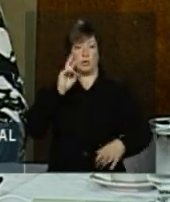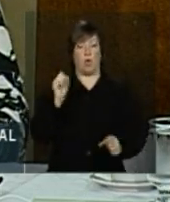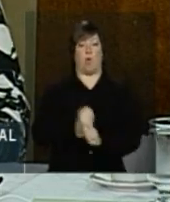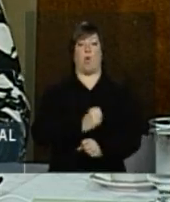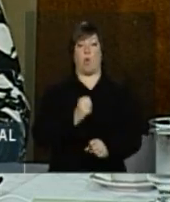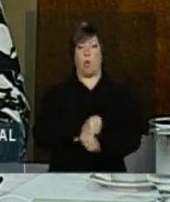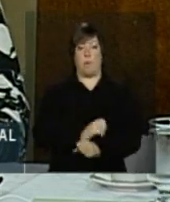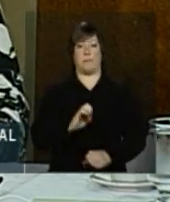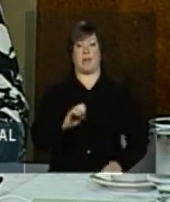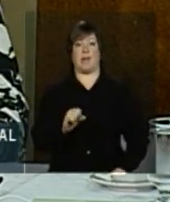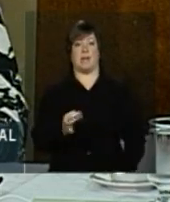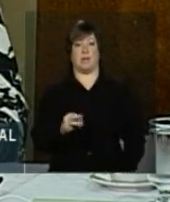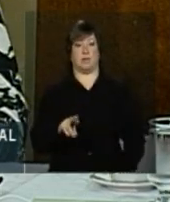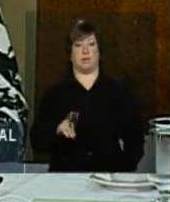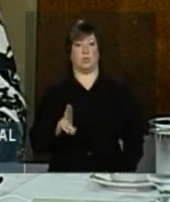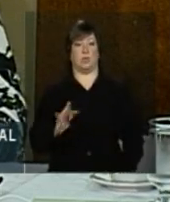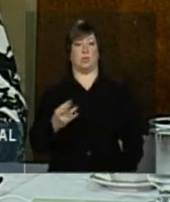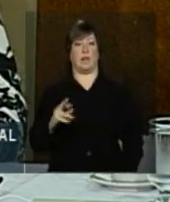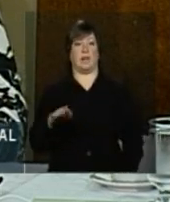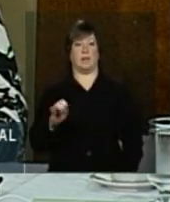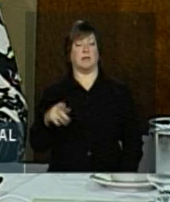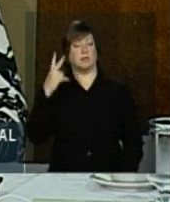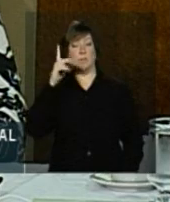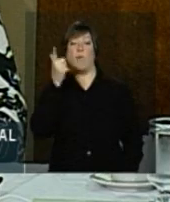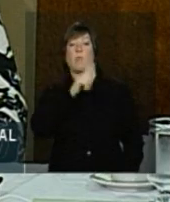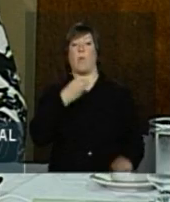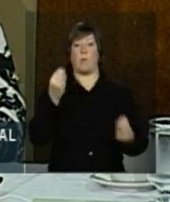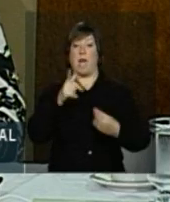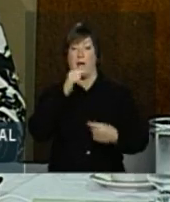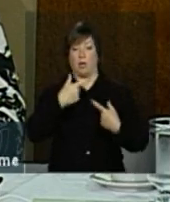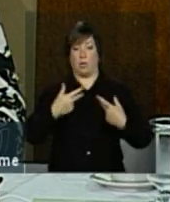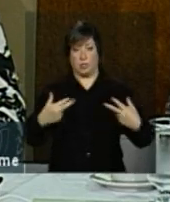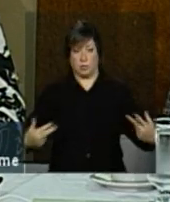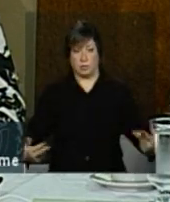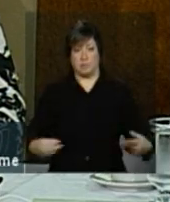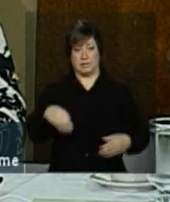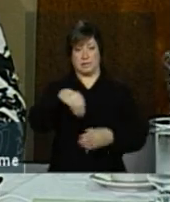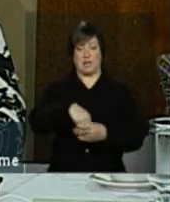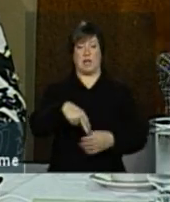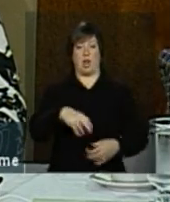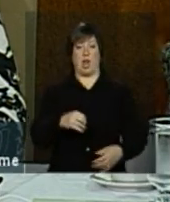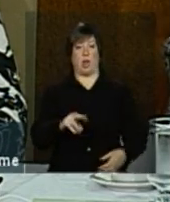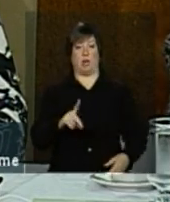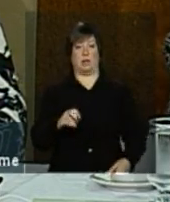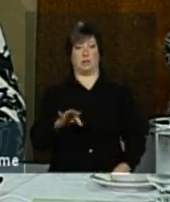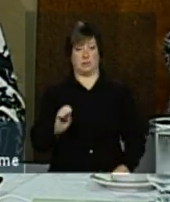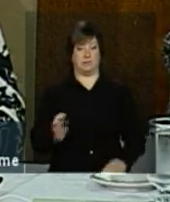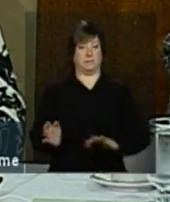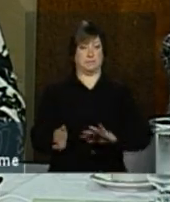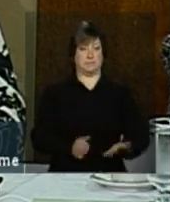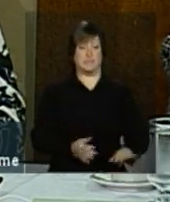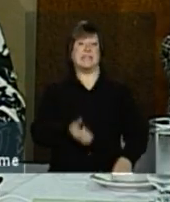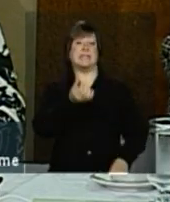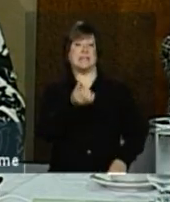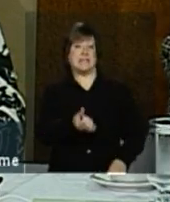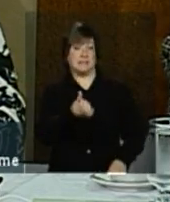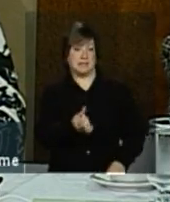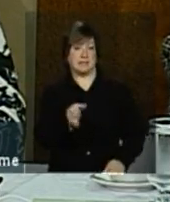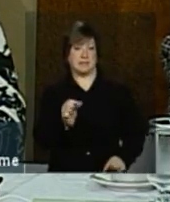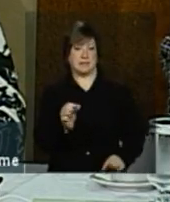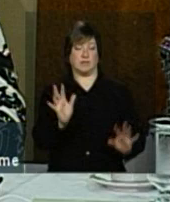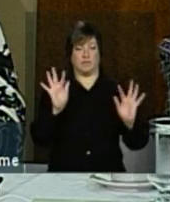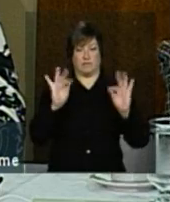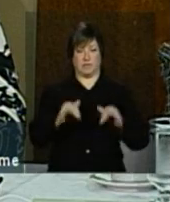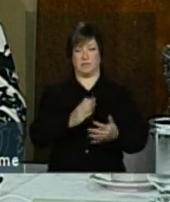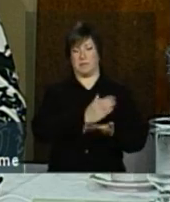estruturantes para acesso à água e obras de recursos hídricos no Nordeste por fim sexto ponto né eu levantei